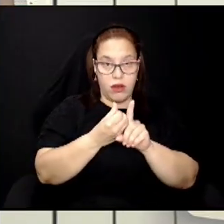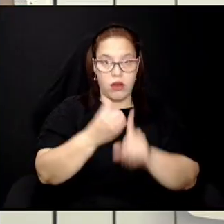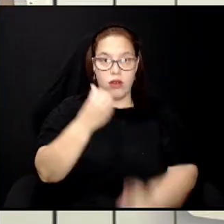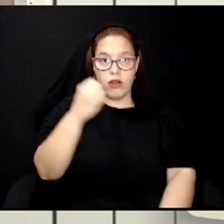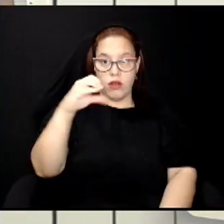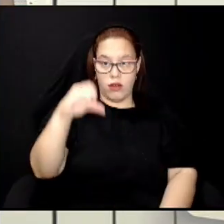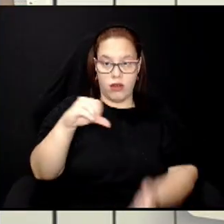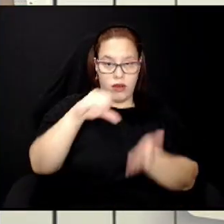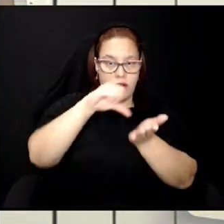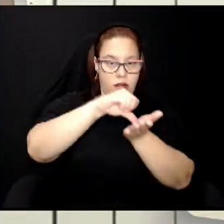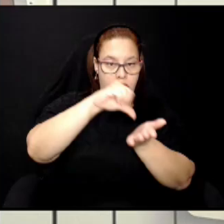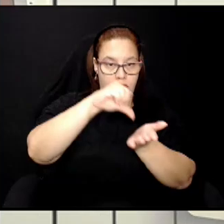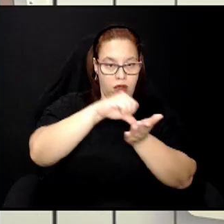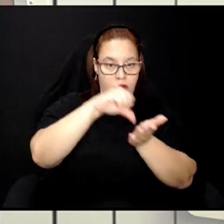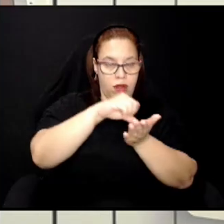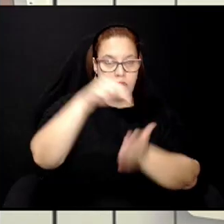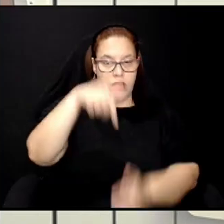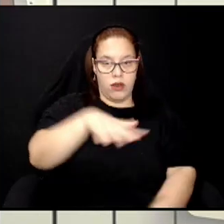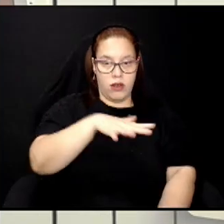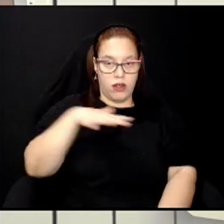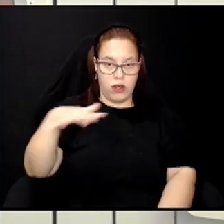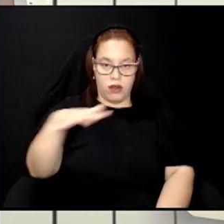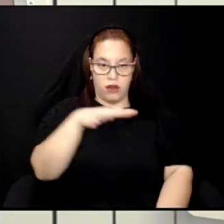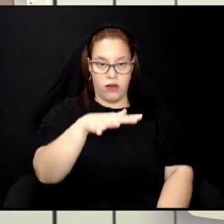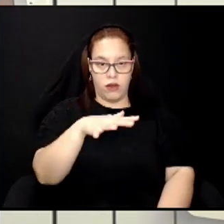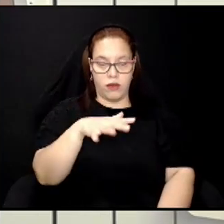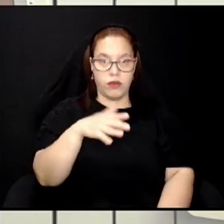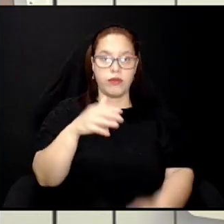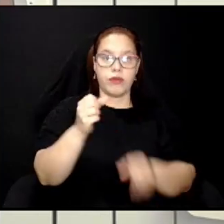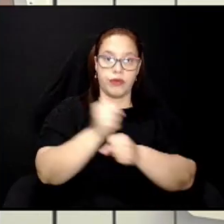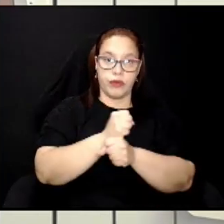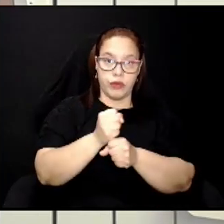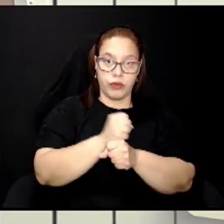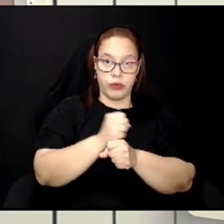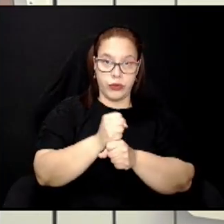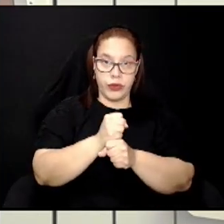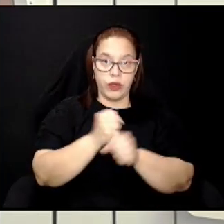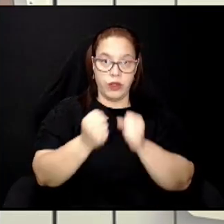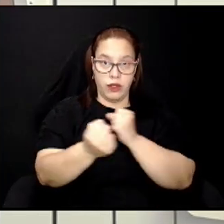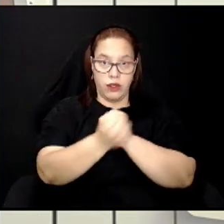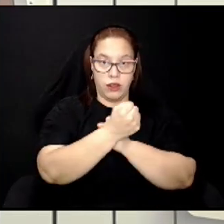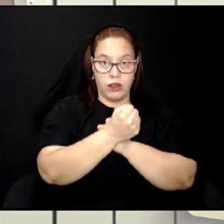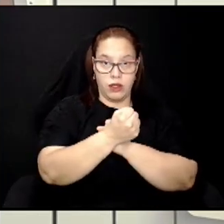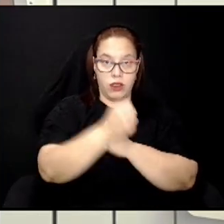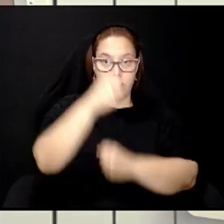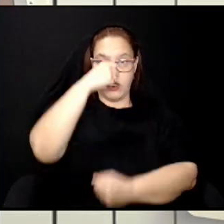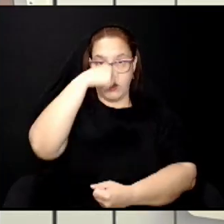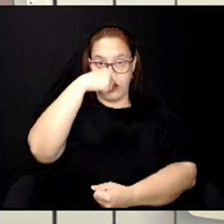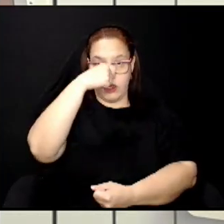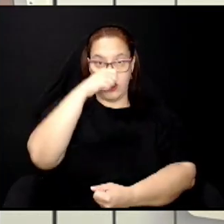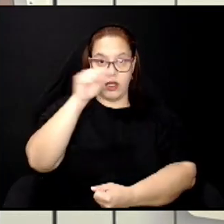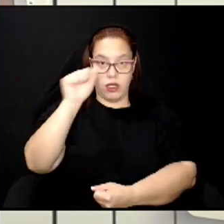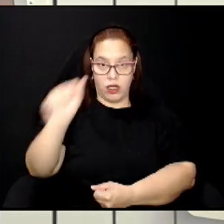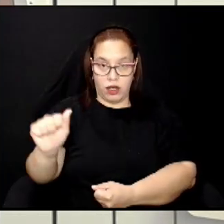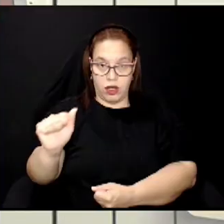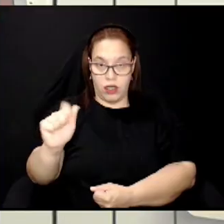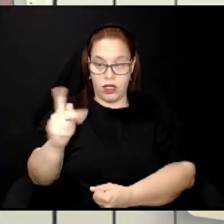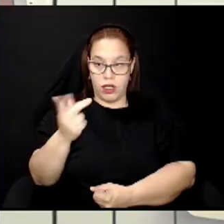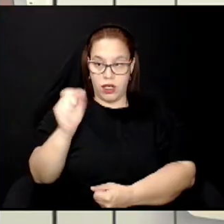de saúde aqui da cidade. Neste ano, a dose protege contra as gripes A, que é H1N1